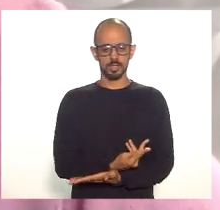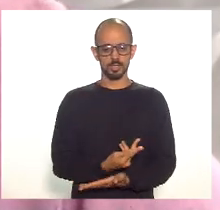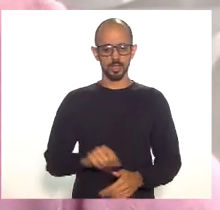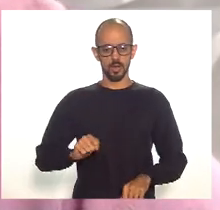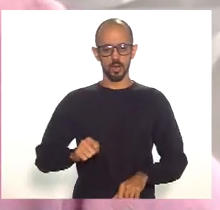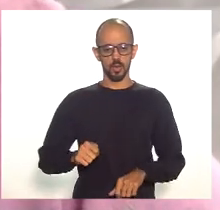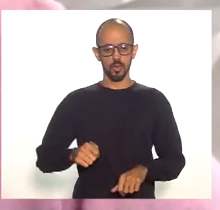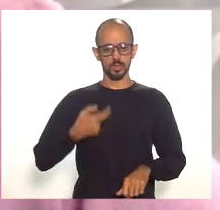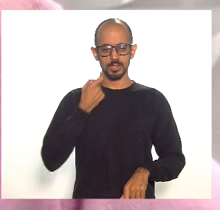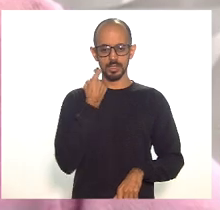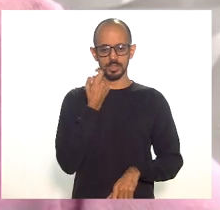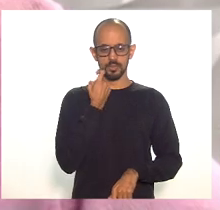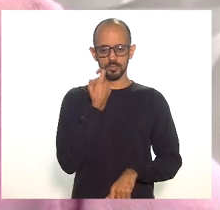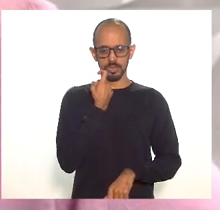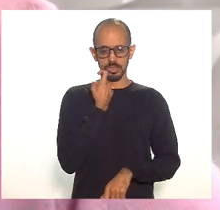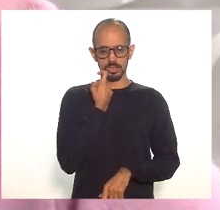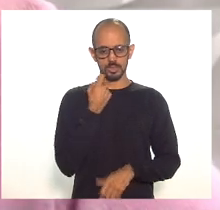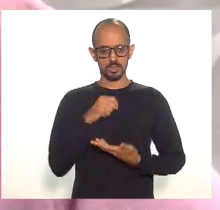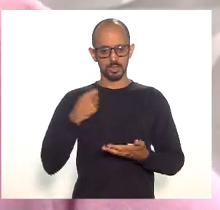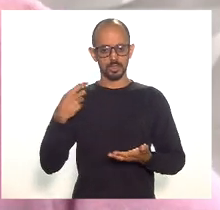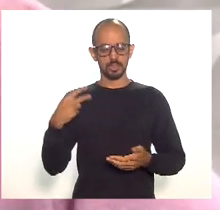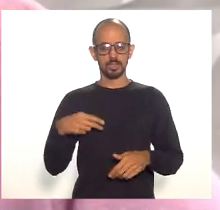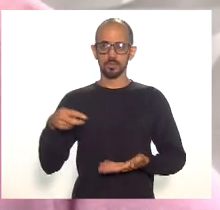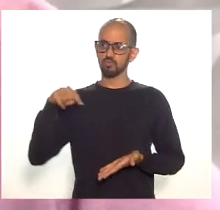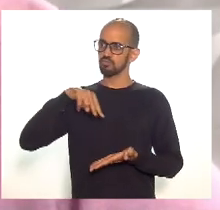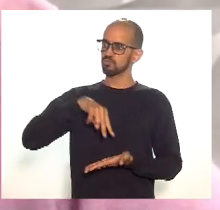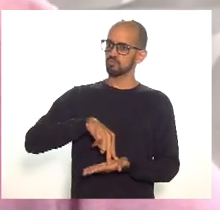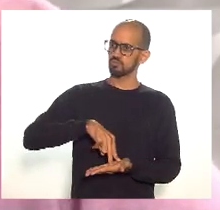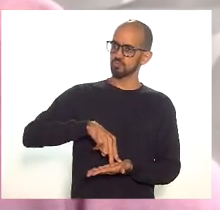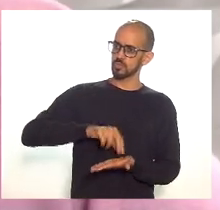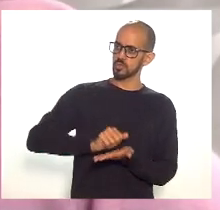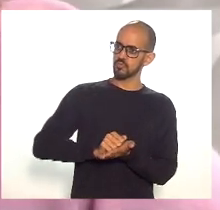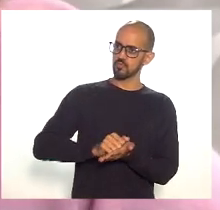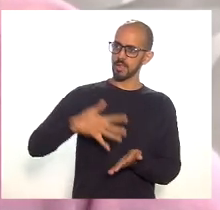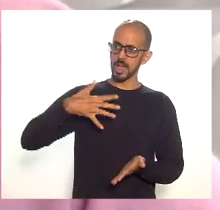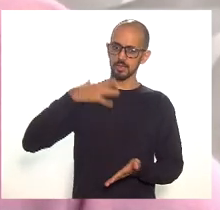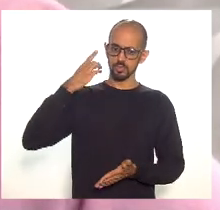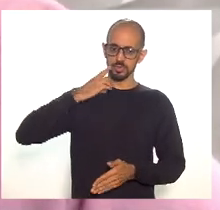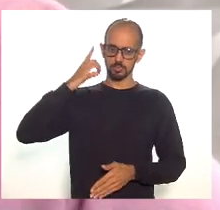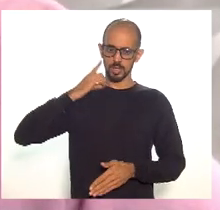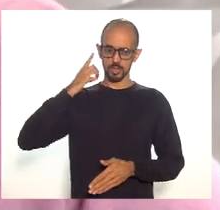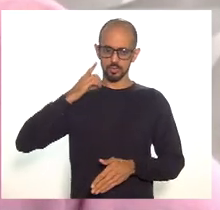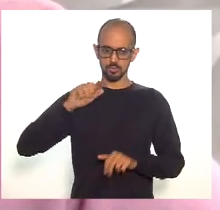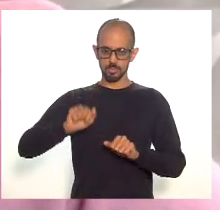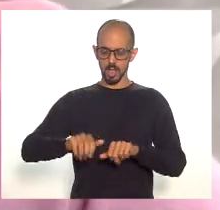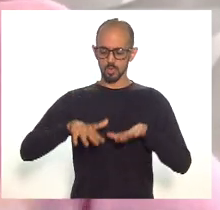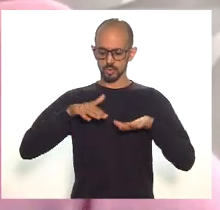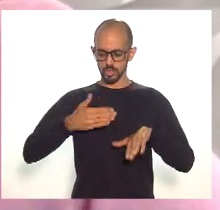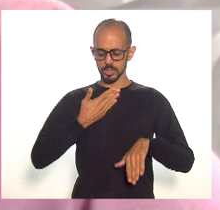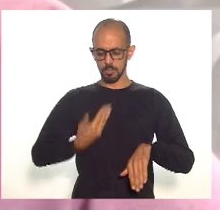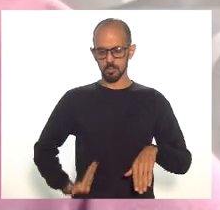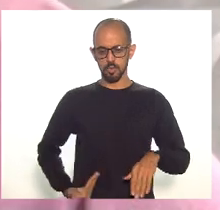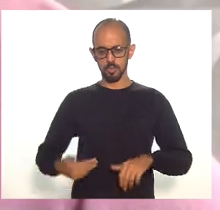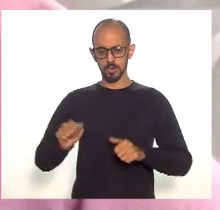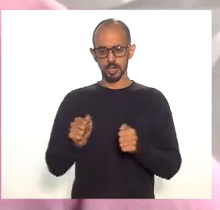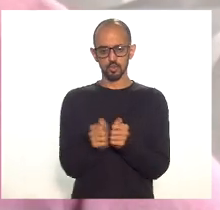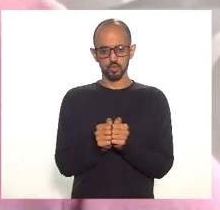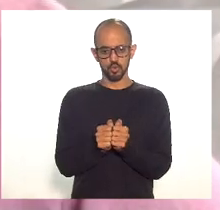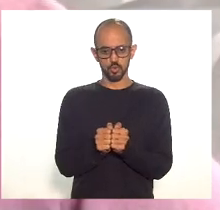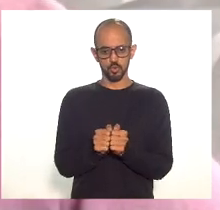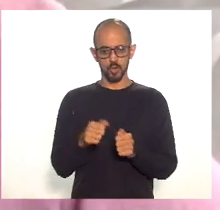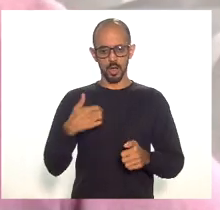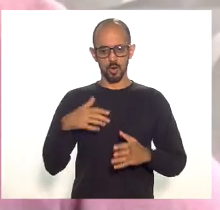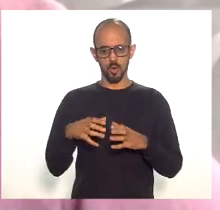última sexta-feira, que contou com a presença de vários deputados, uma audiência pública em conjunto com a Comissão